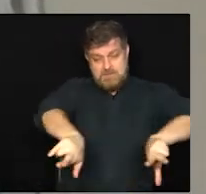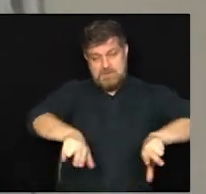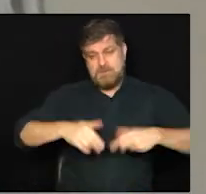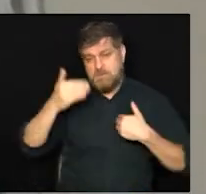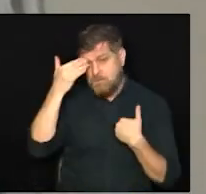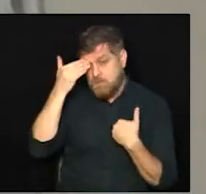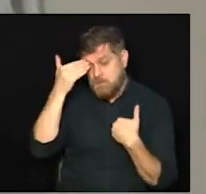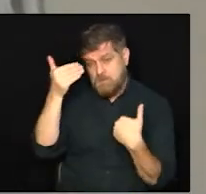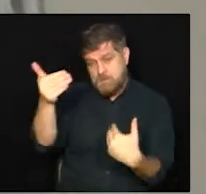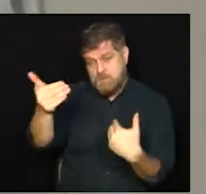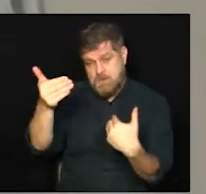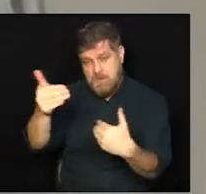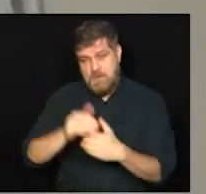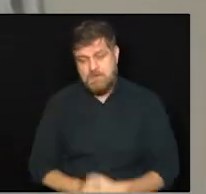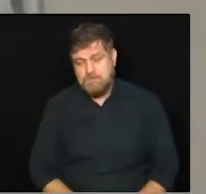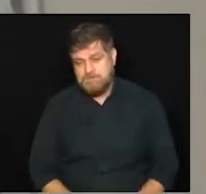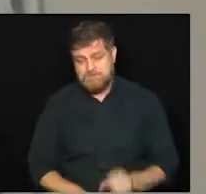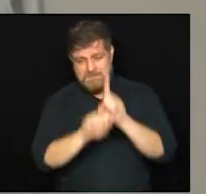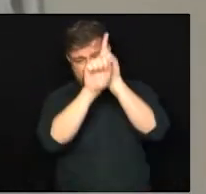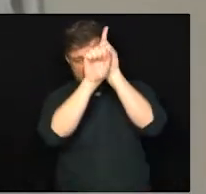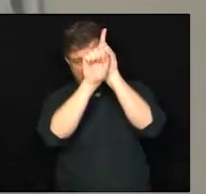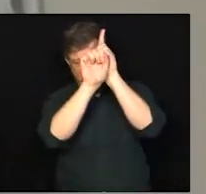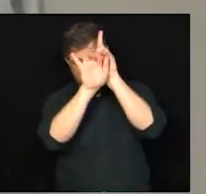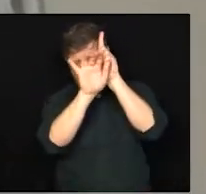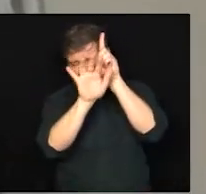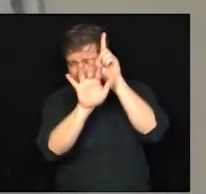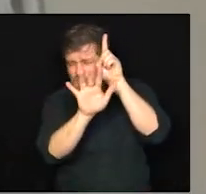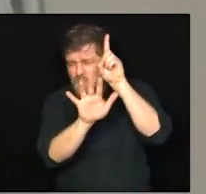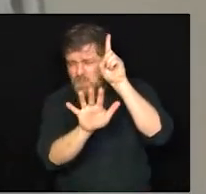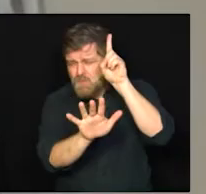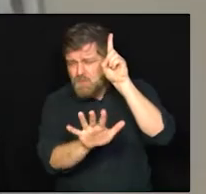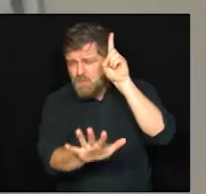presença de vocês aí, que Deus continue nos abençoando aí.